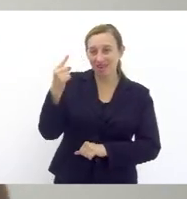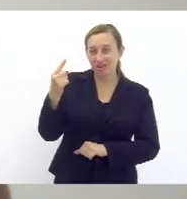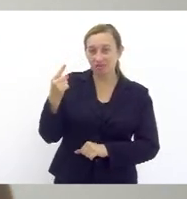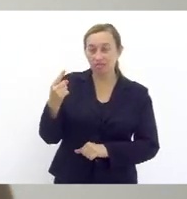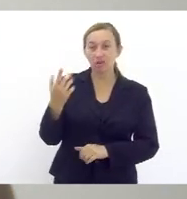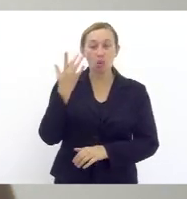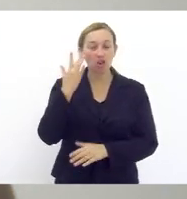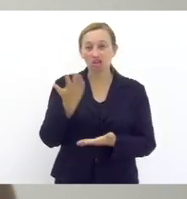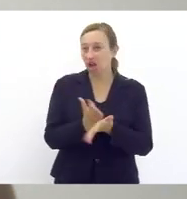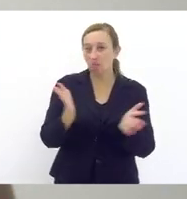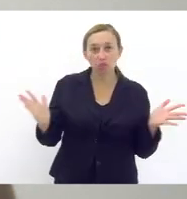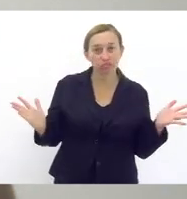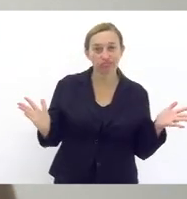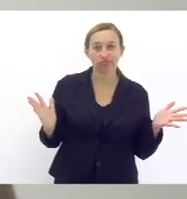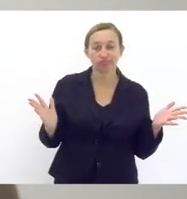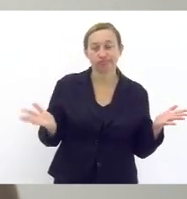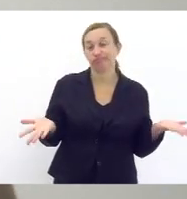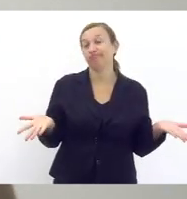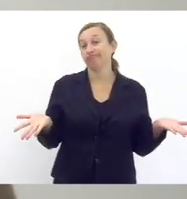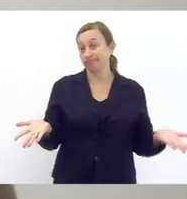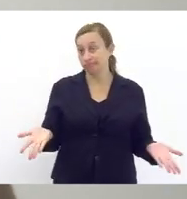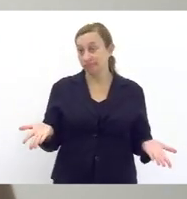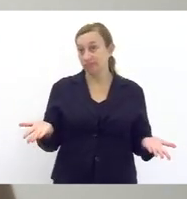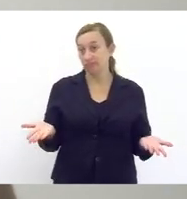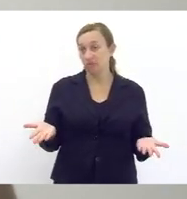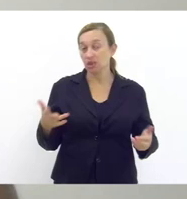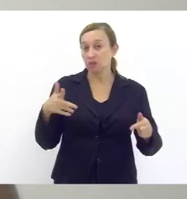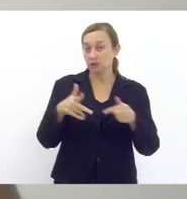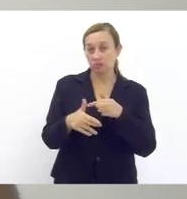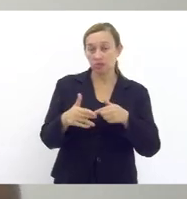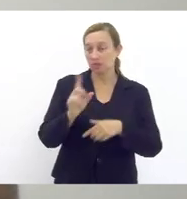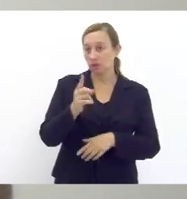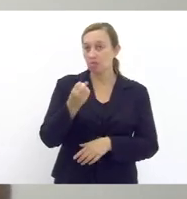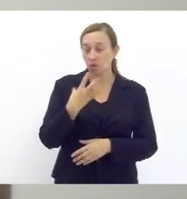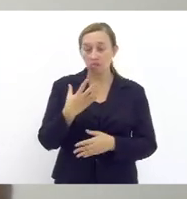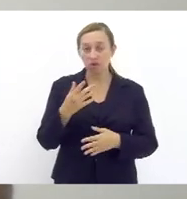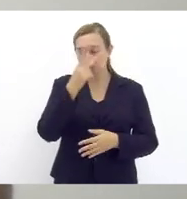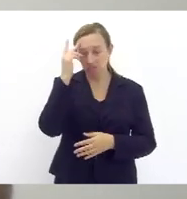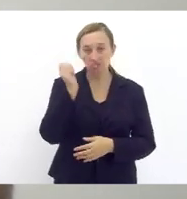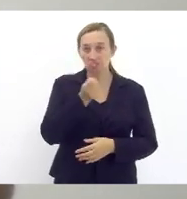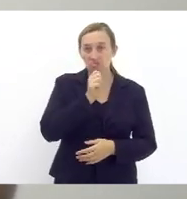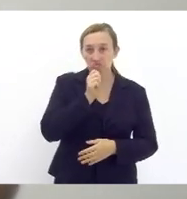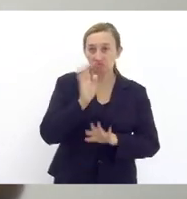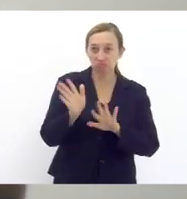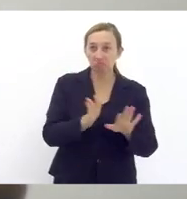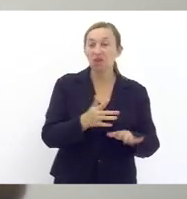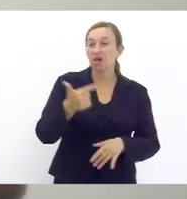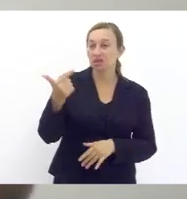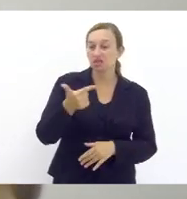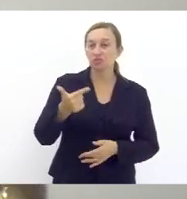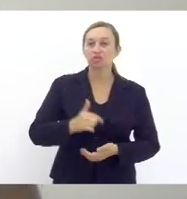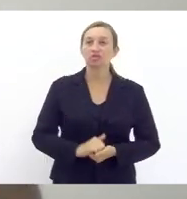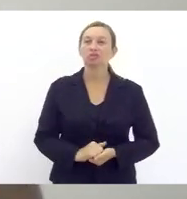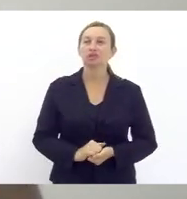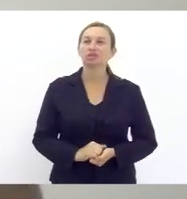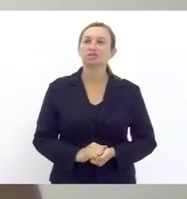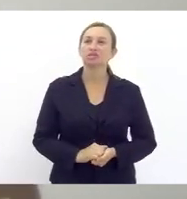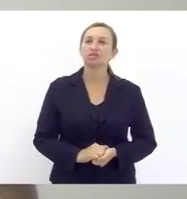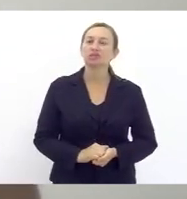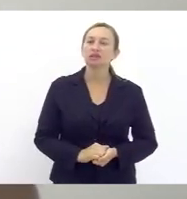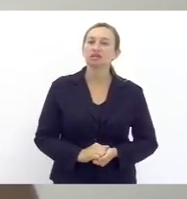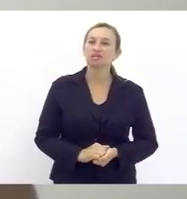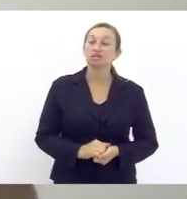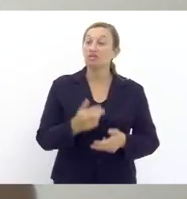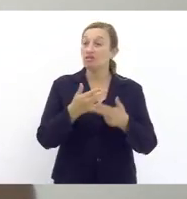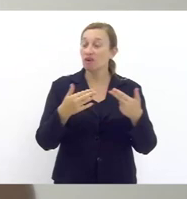acabou um tipo de restrição não é bom para ninguém a segunda coisa é são